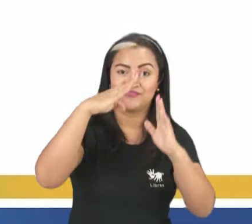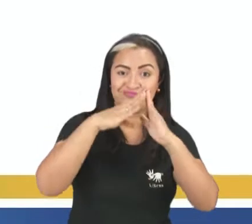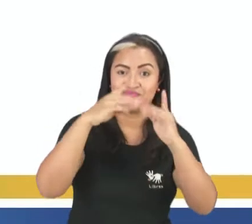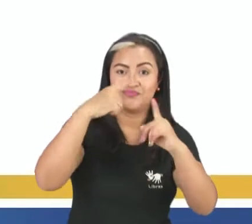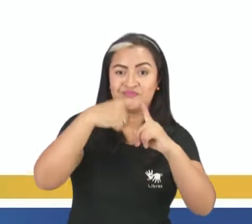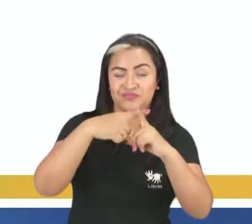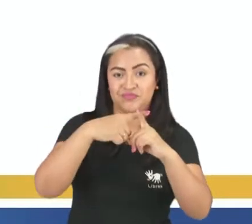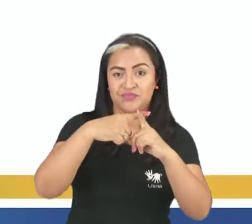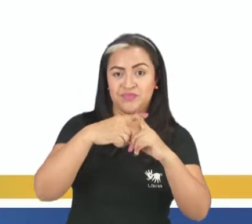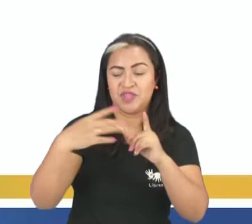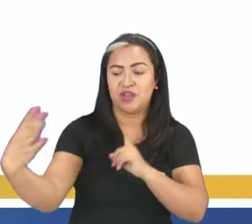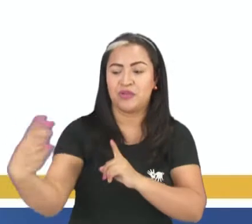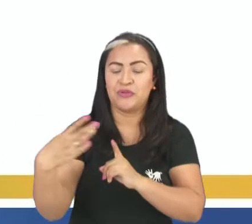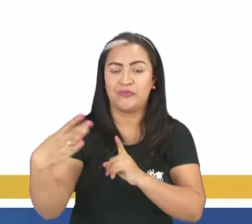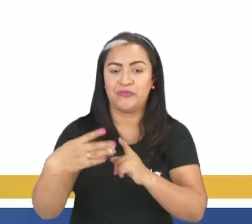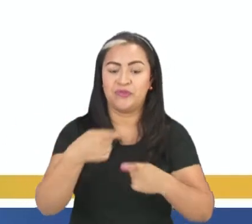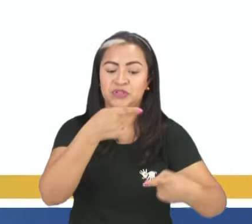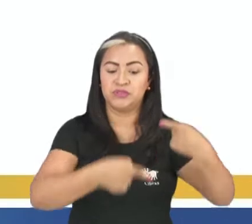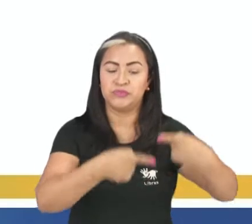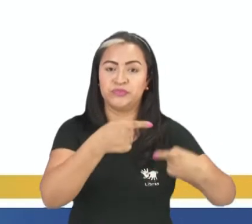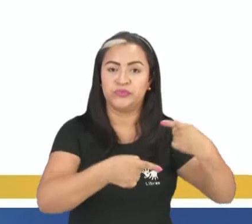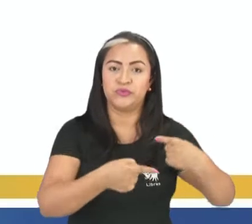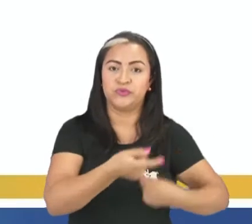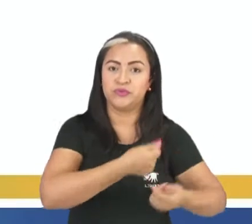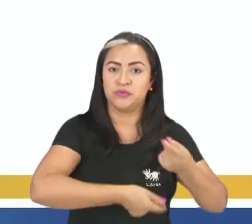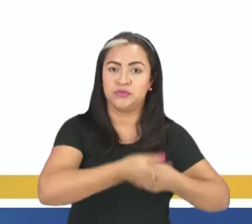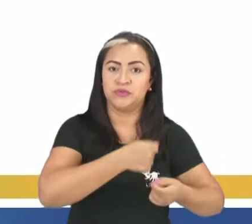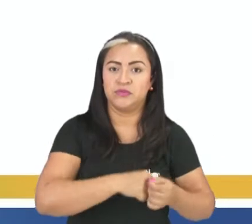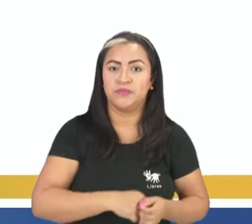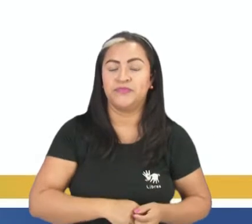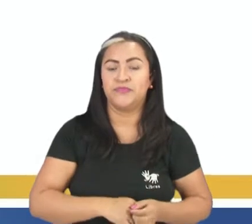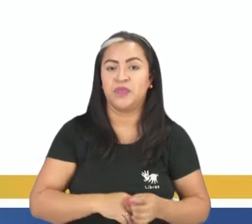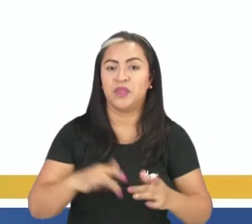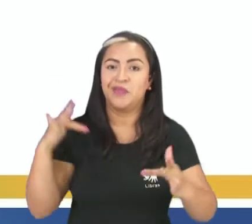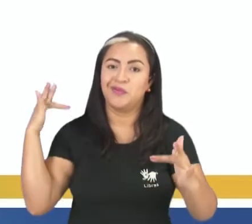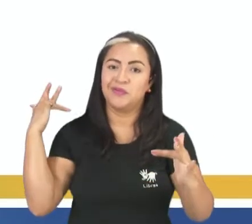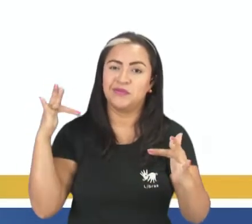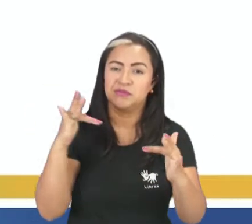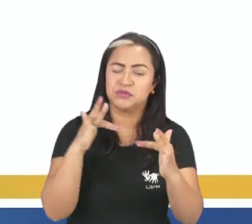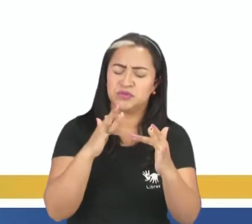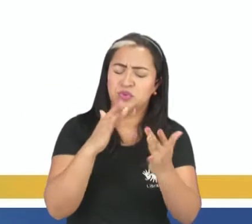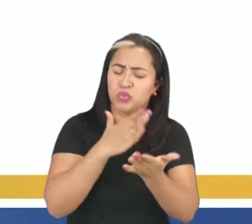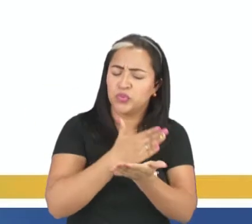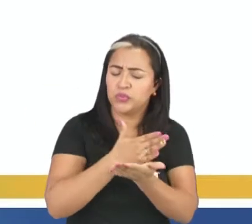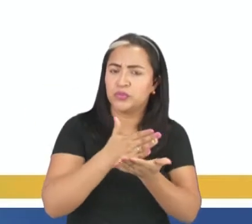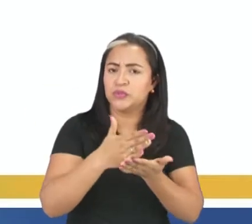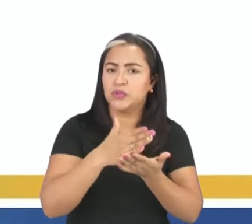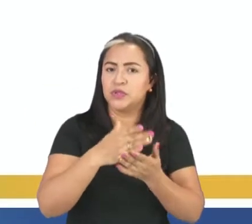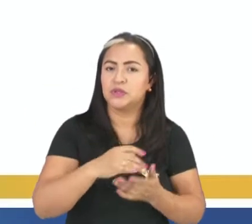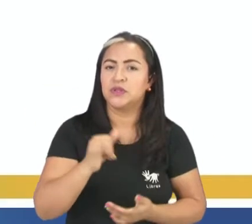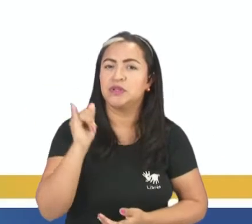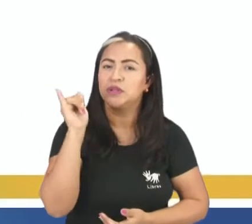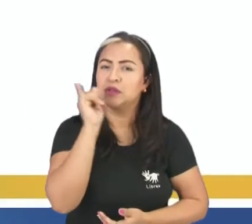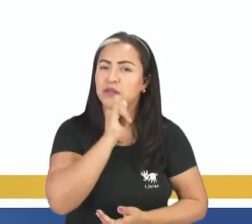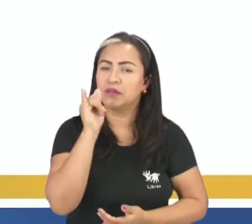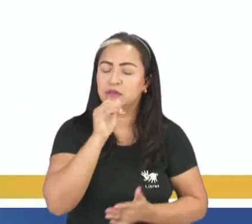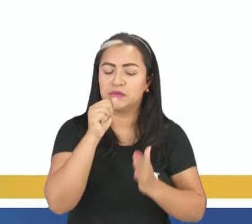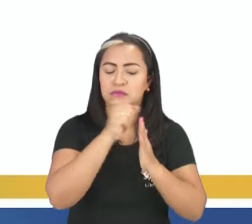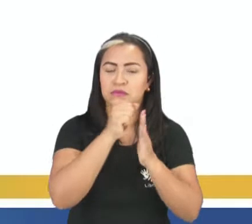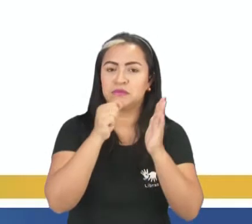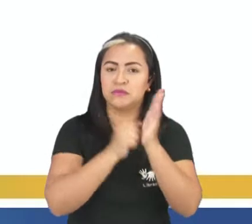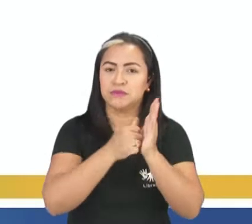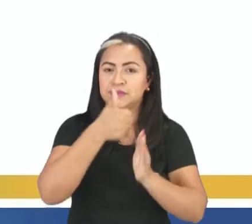e socioeconômica em toda a Europa. E o classicismo ele tem a sua gênese ali na Itália, ao final do século XIII,